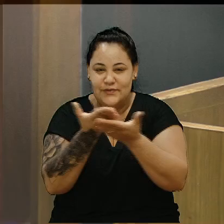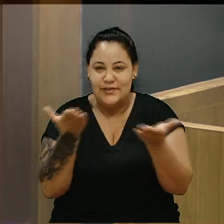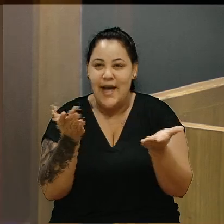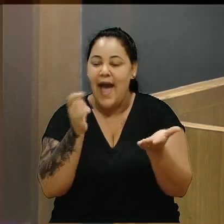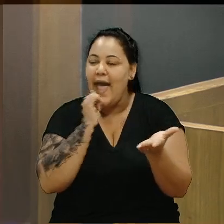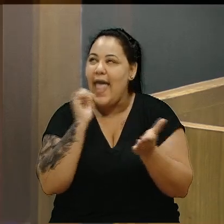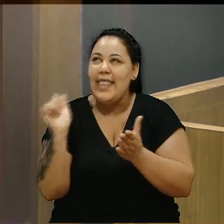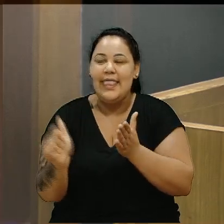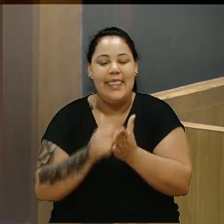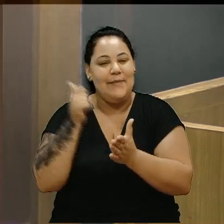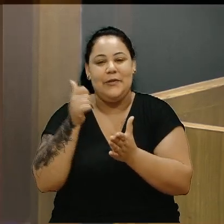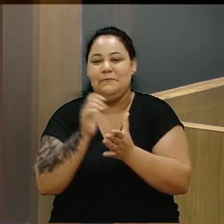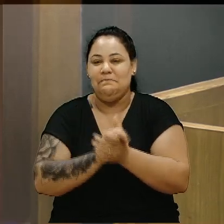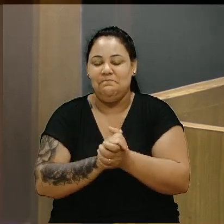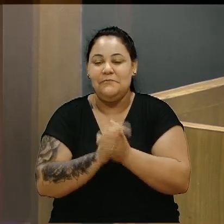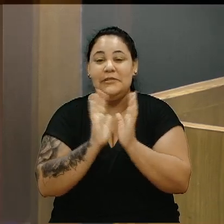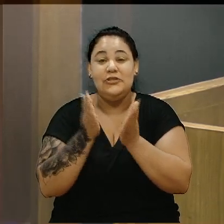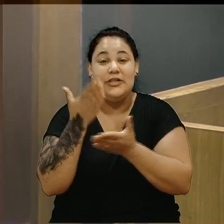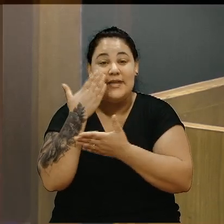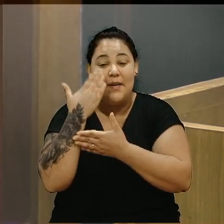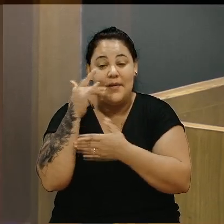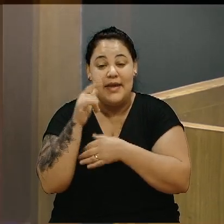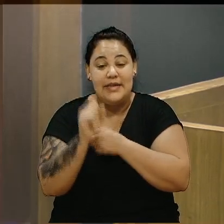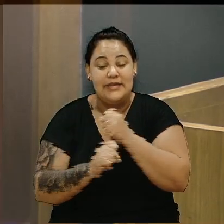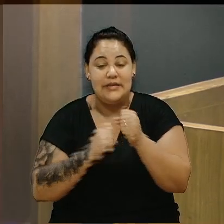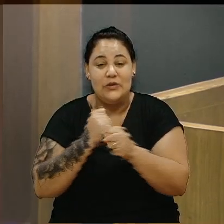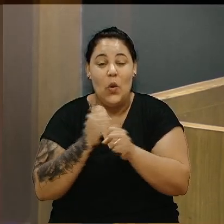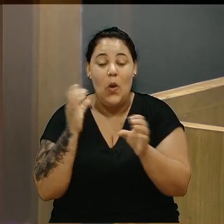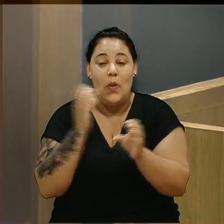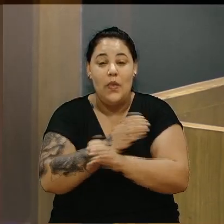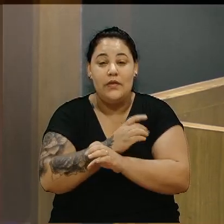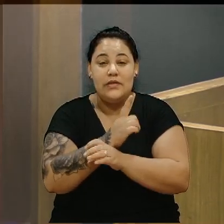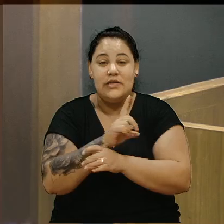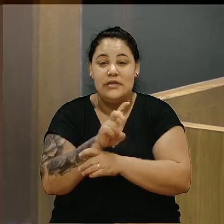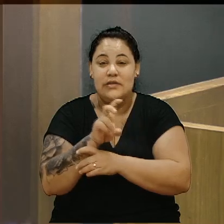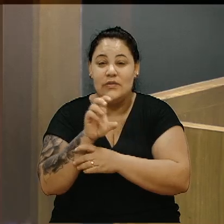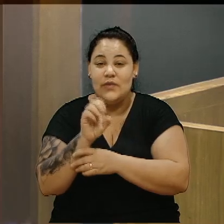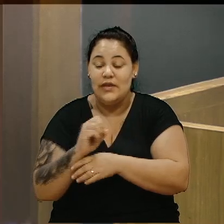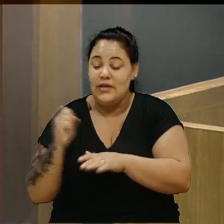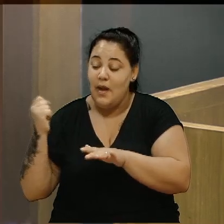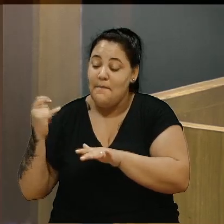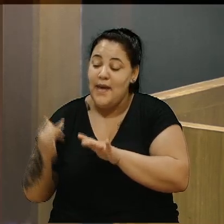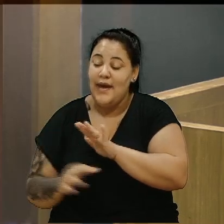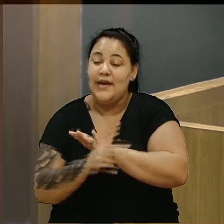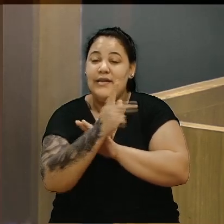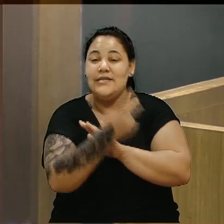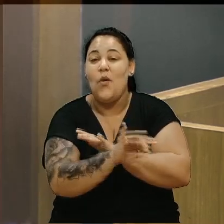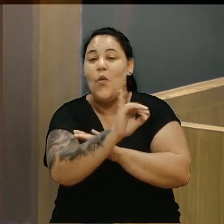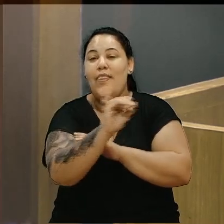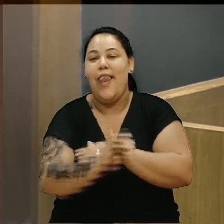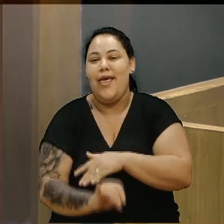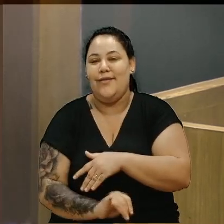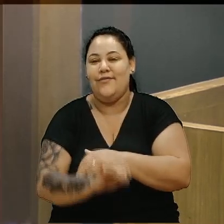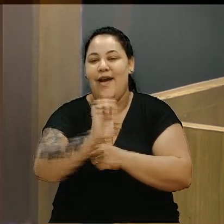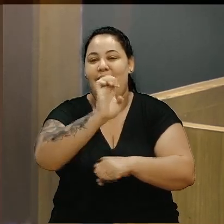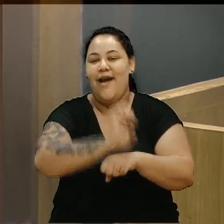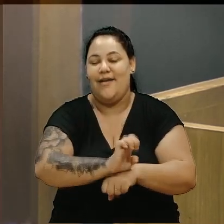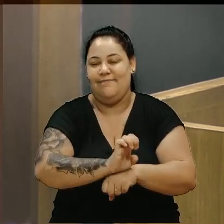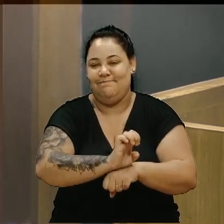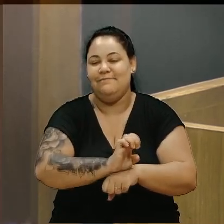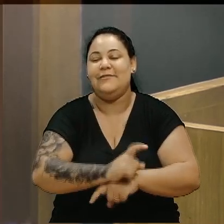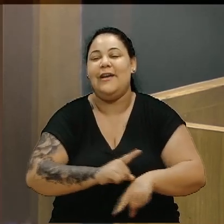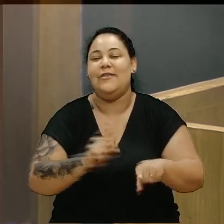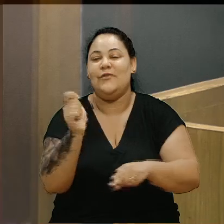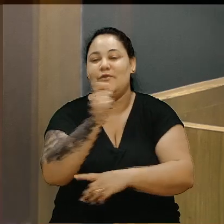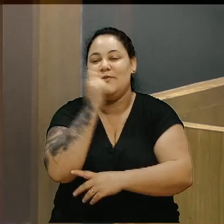melhor. A gente sabe que esse ano completamos os 150 anos da imigração italiana no estado do Rio Grande do Sul. E a Festa